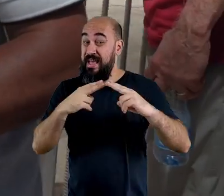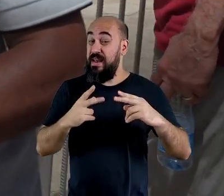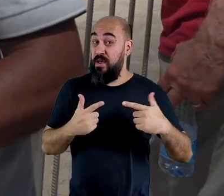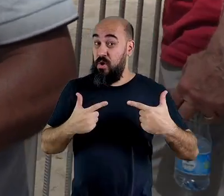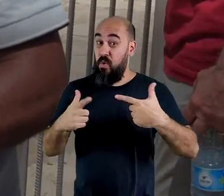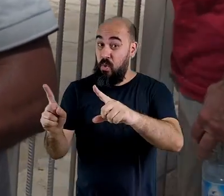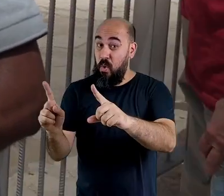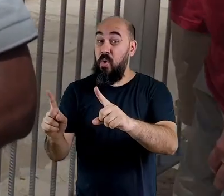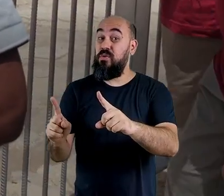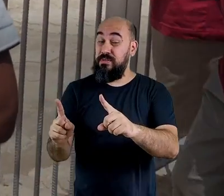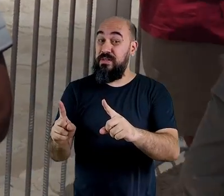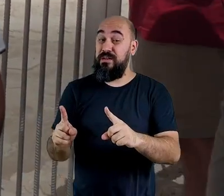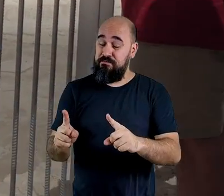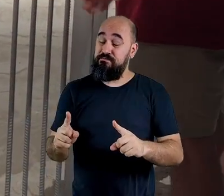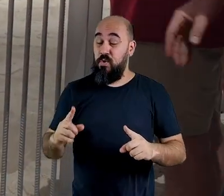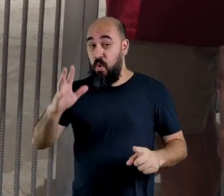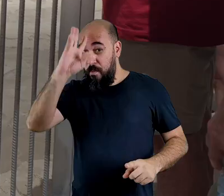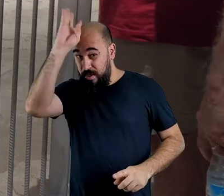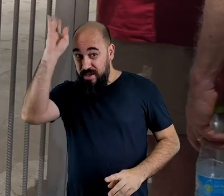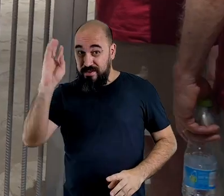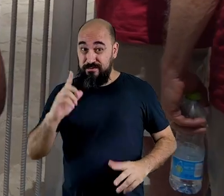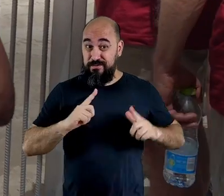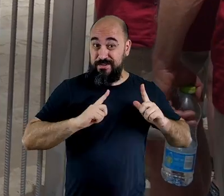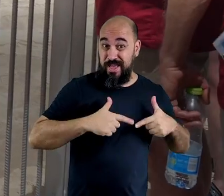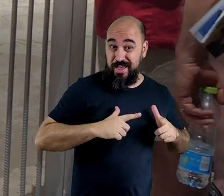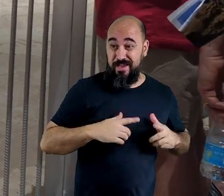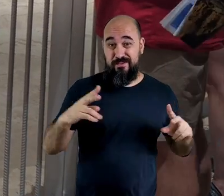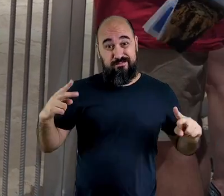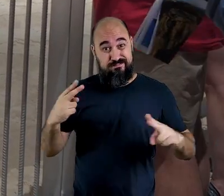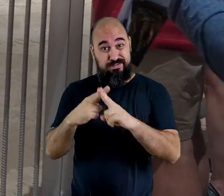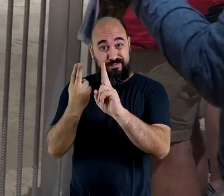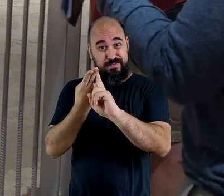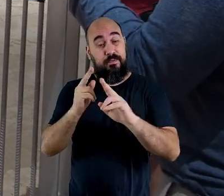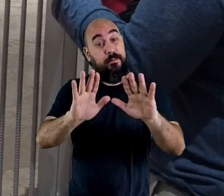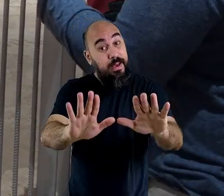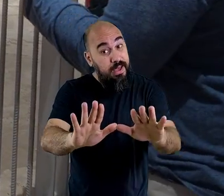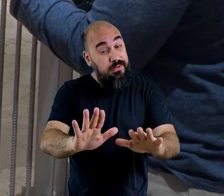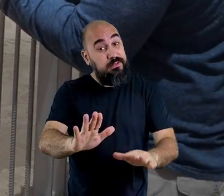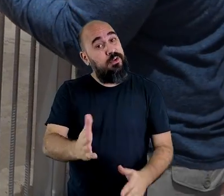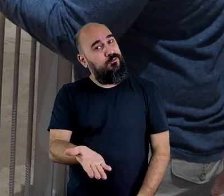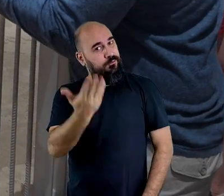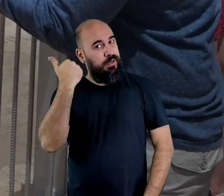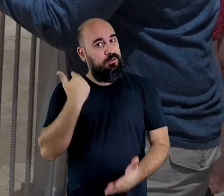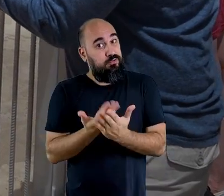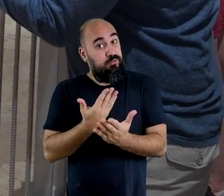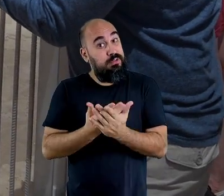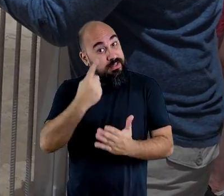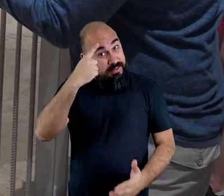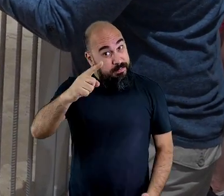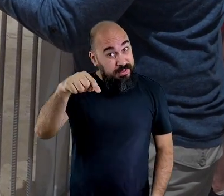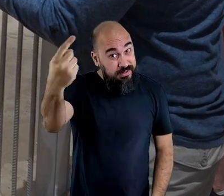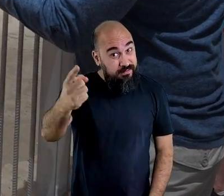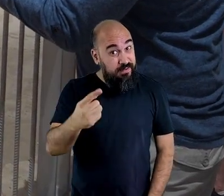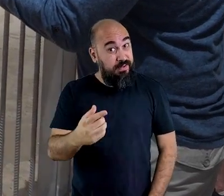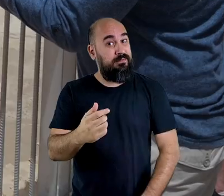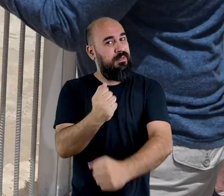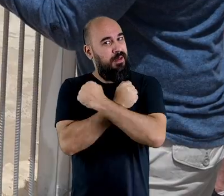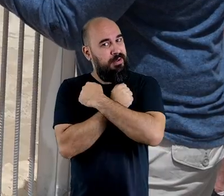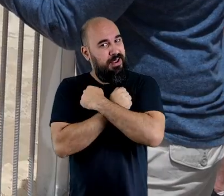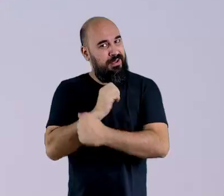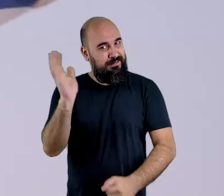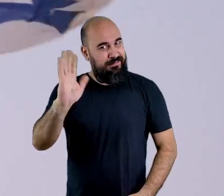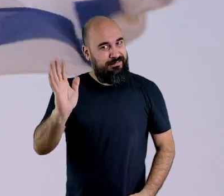história, a história da revolta judaica, você vai ter que assistir o próximo programa Evidências. Então não perca o nosso encontro aqui na TV Novo Tempo. Um abraço e